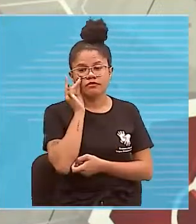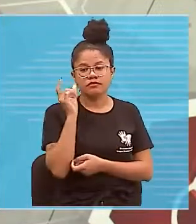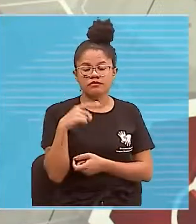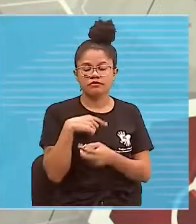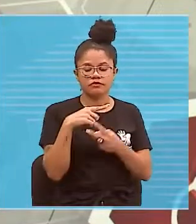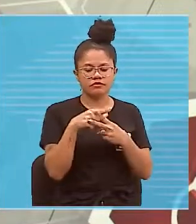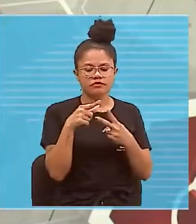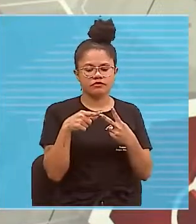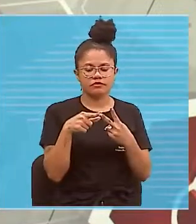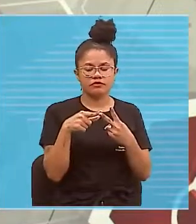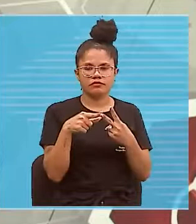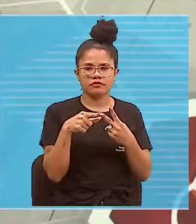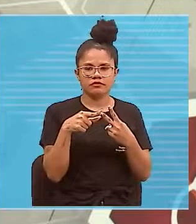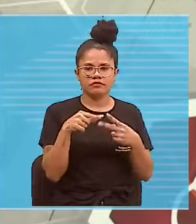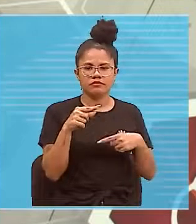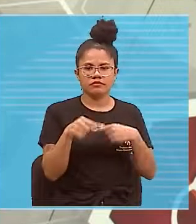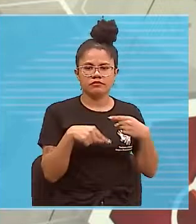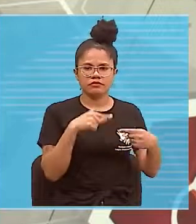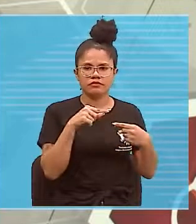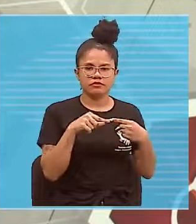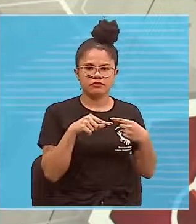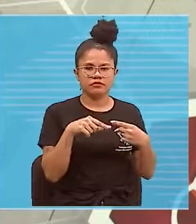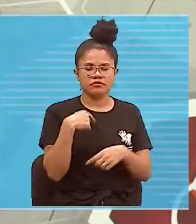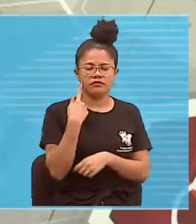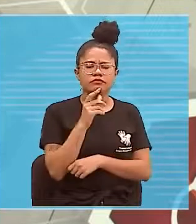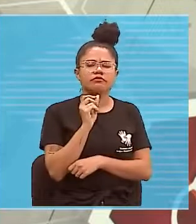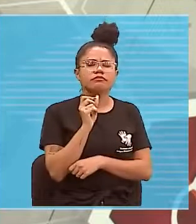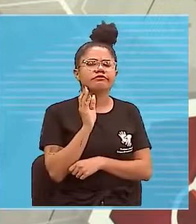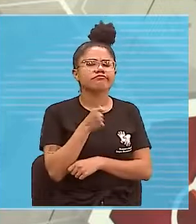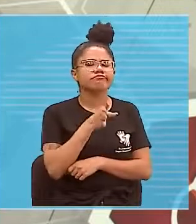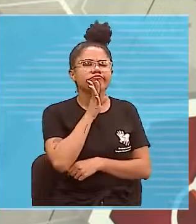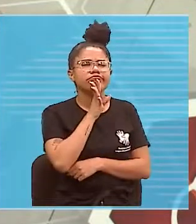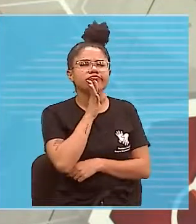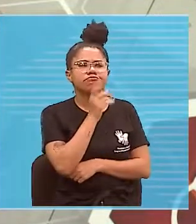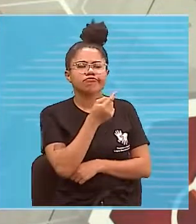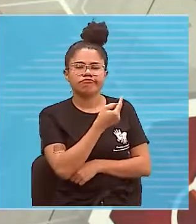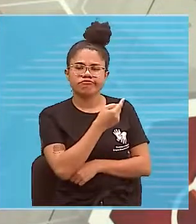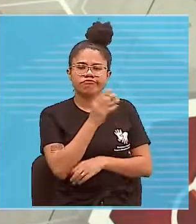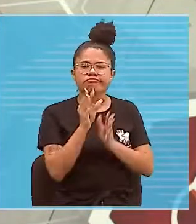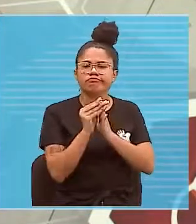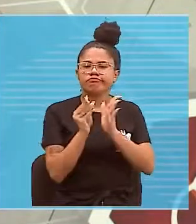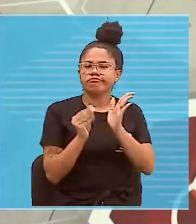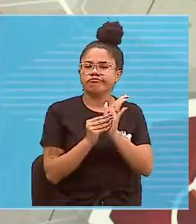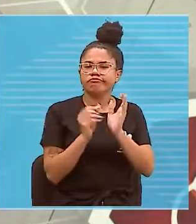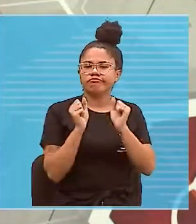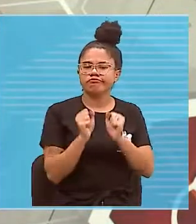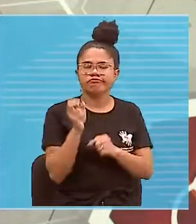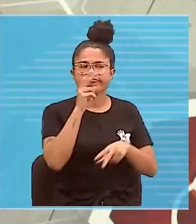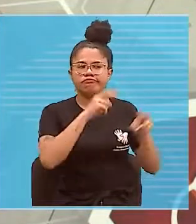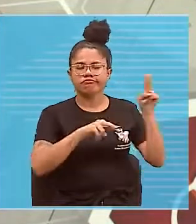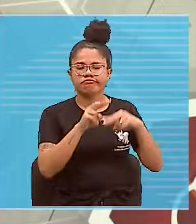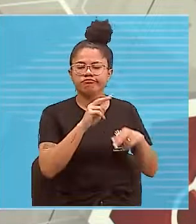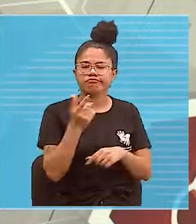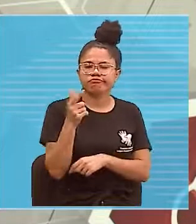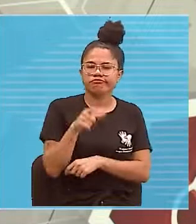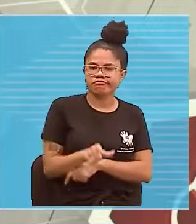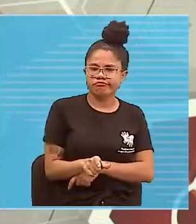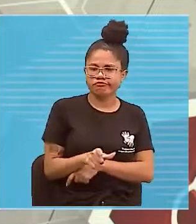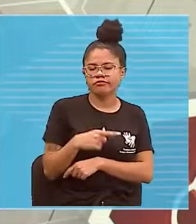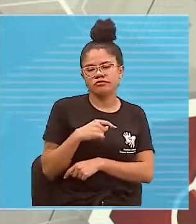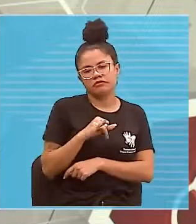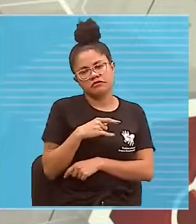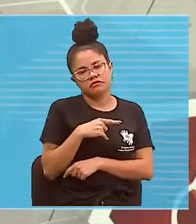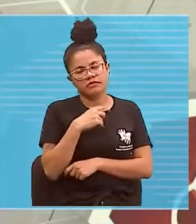sentidos primeiro quem já viu o conteúdo tal a têm oportunidade de rever ou tirar alguma dúvida se ficou